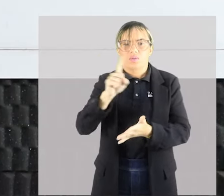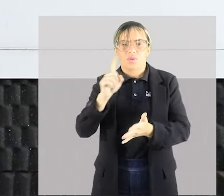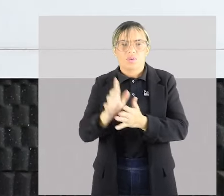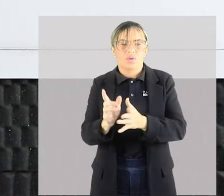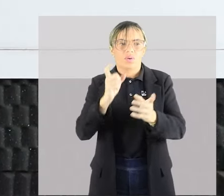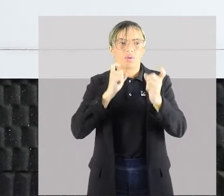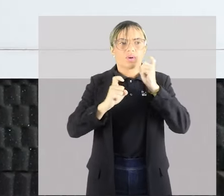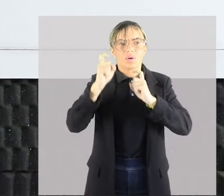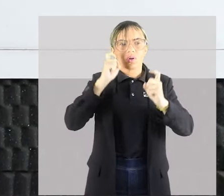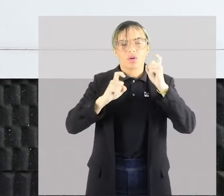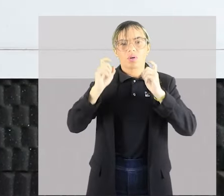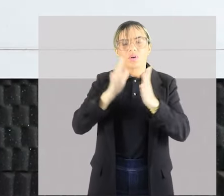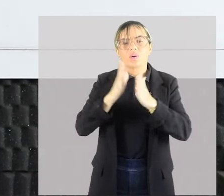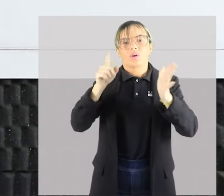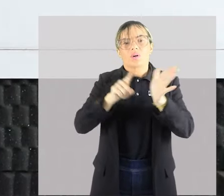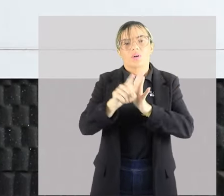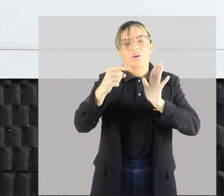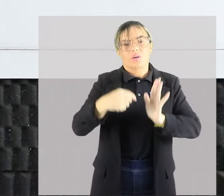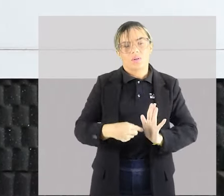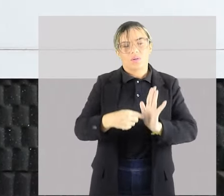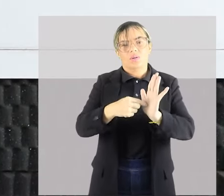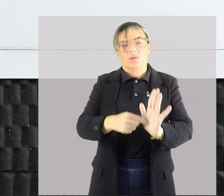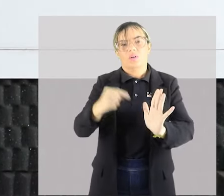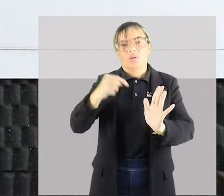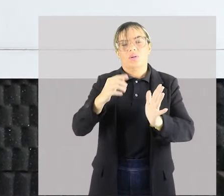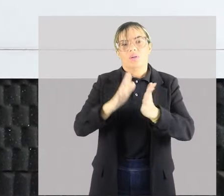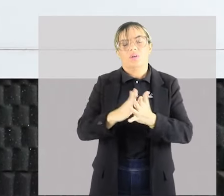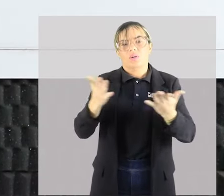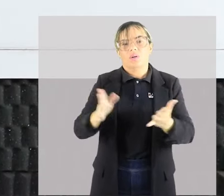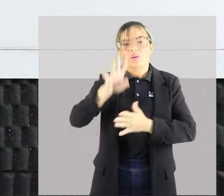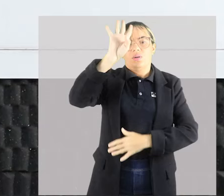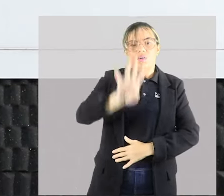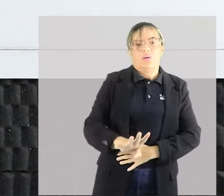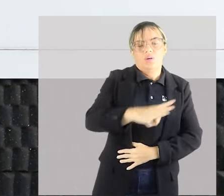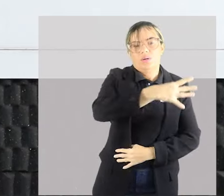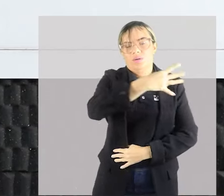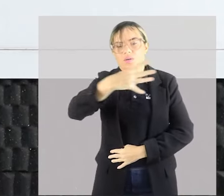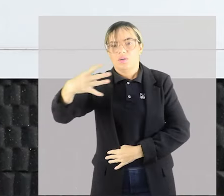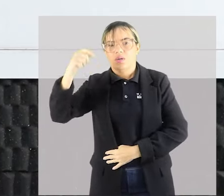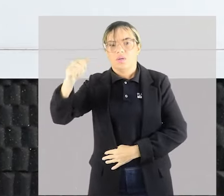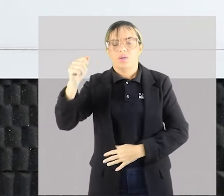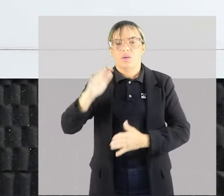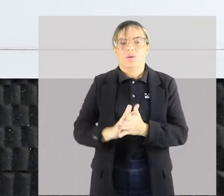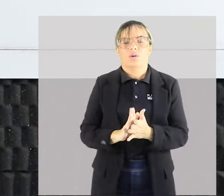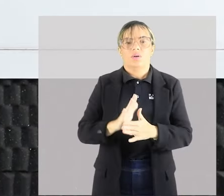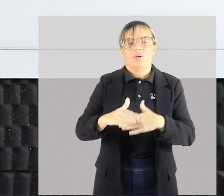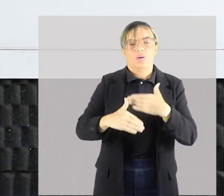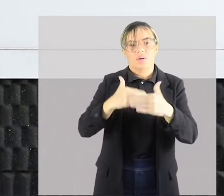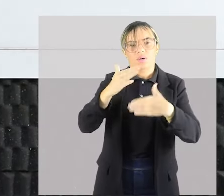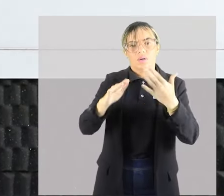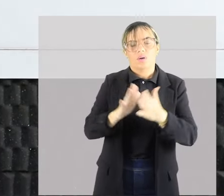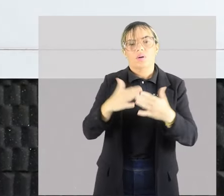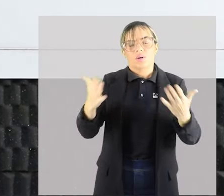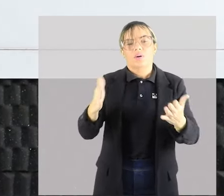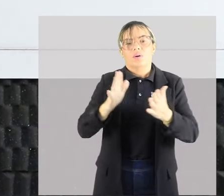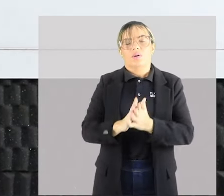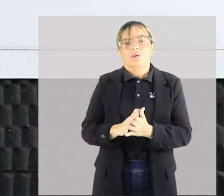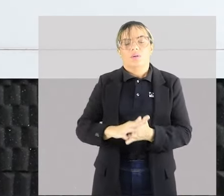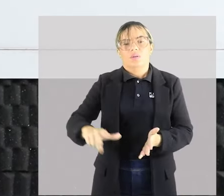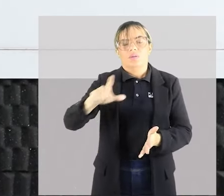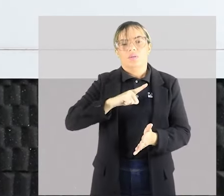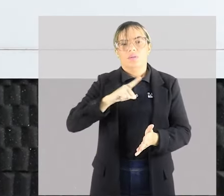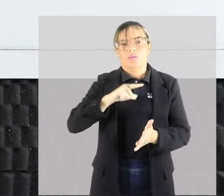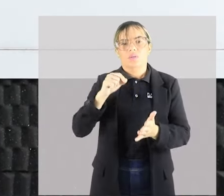questão ela vai te dar esse código genético ele é uma tabela né que é construída ali é uma tabela que já tem